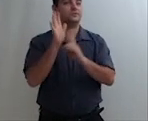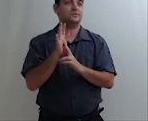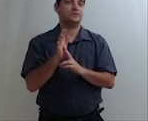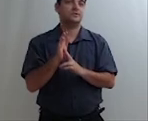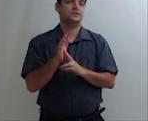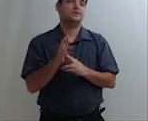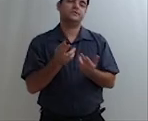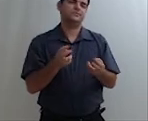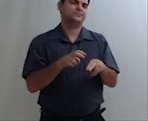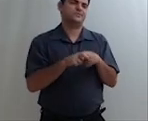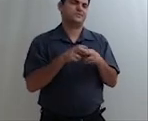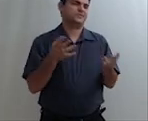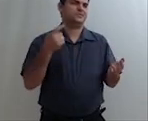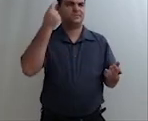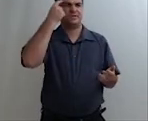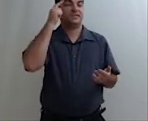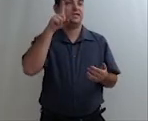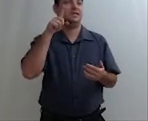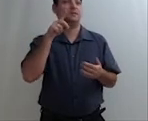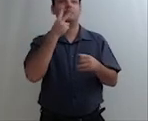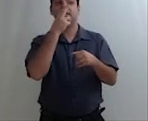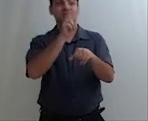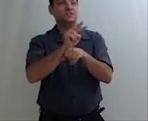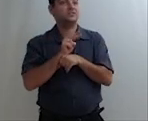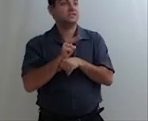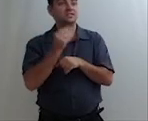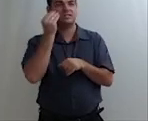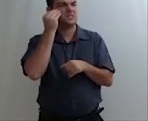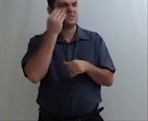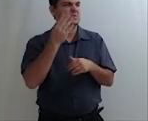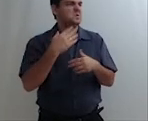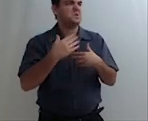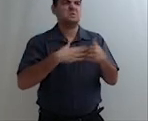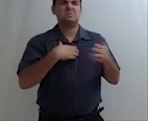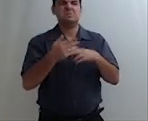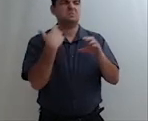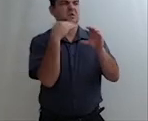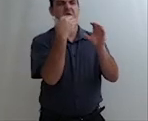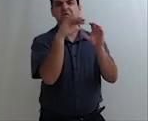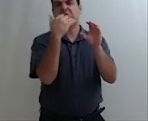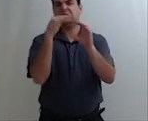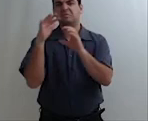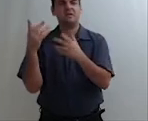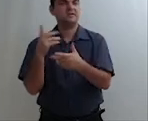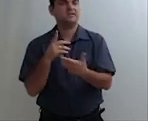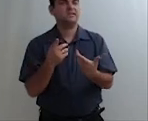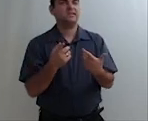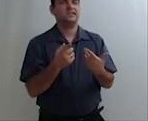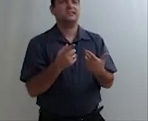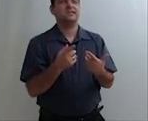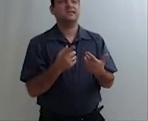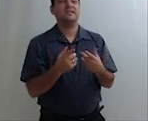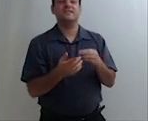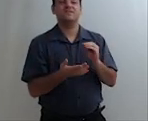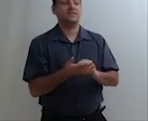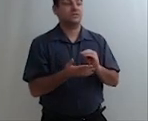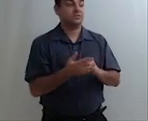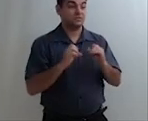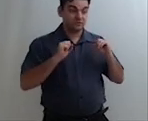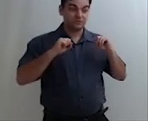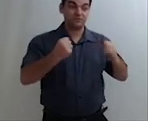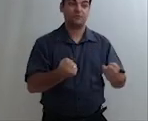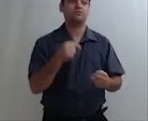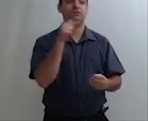vê a defesa ou esse urit sem que tivesse ocorrido o devido esgotamento das instâncias